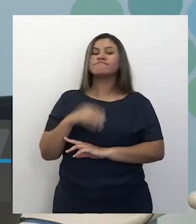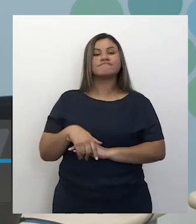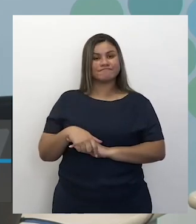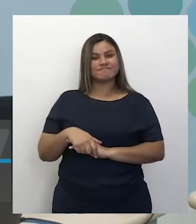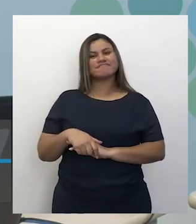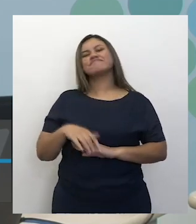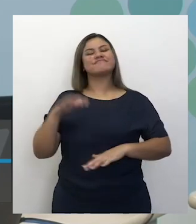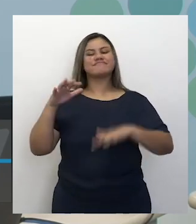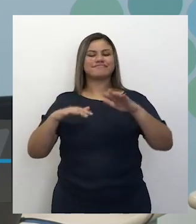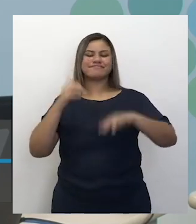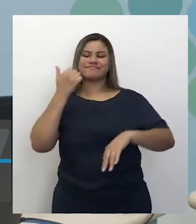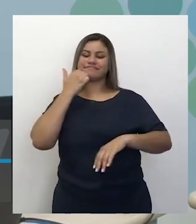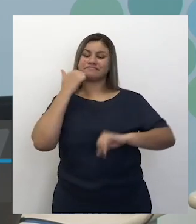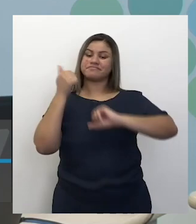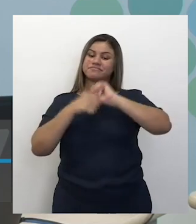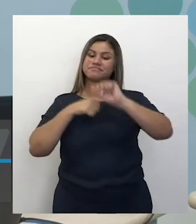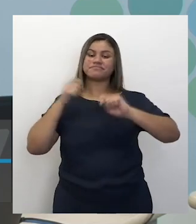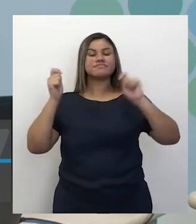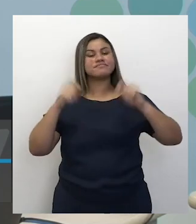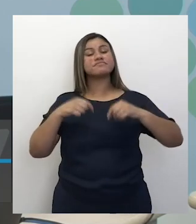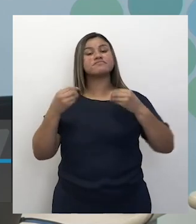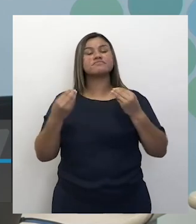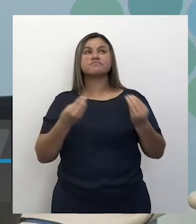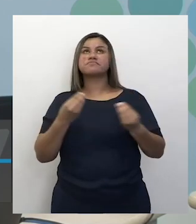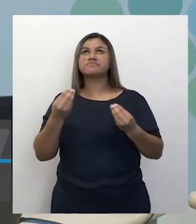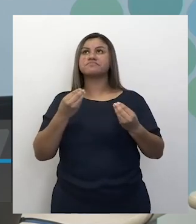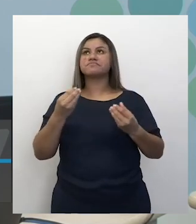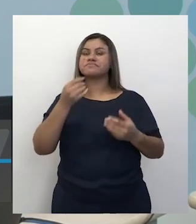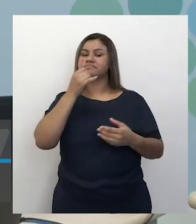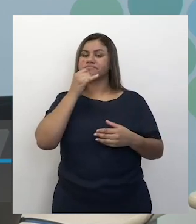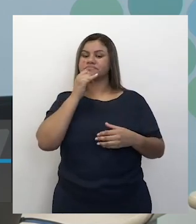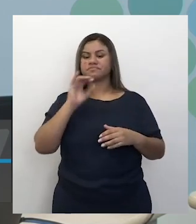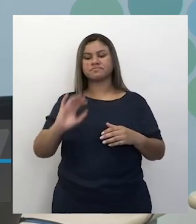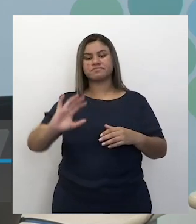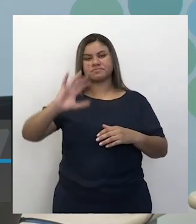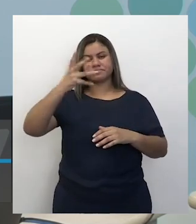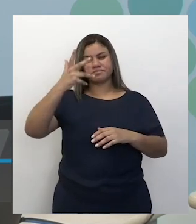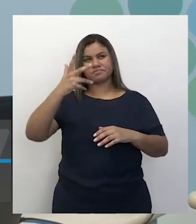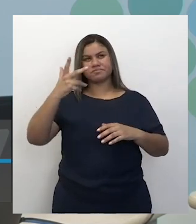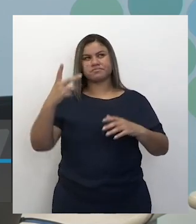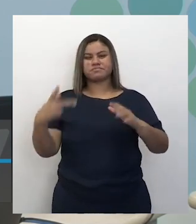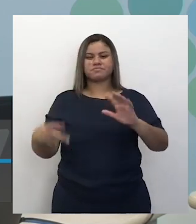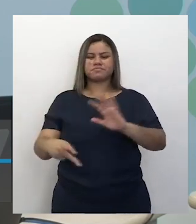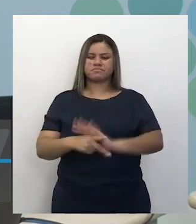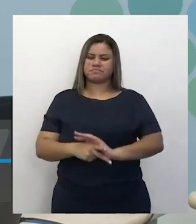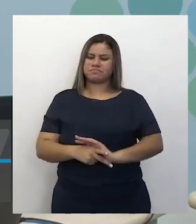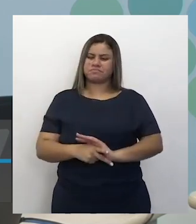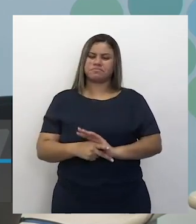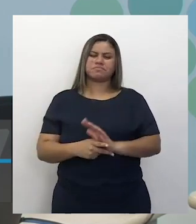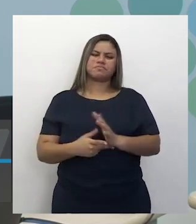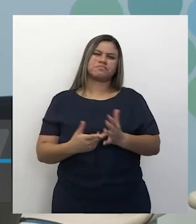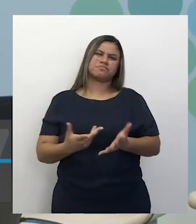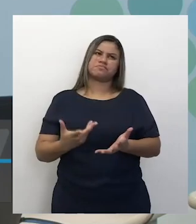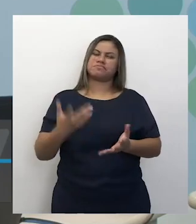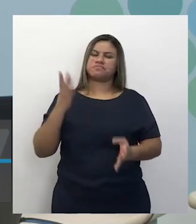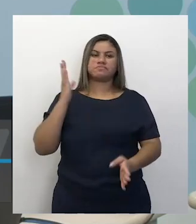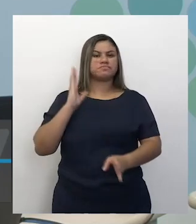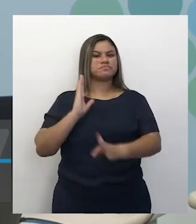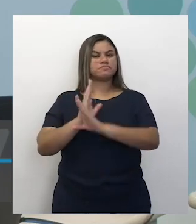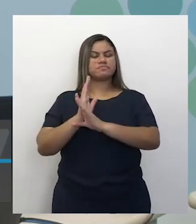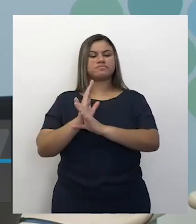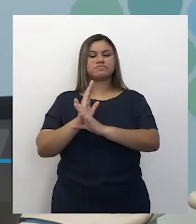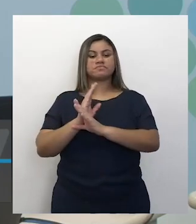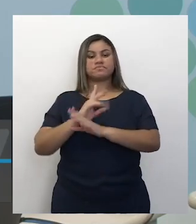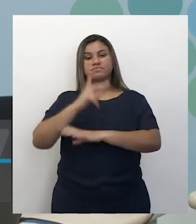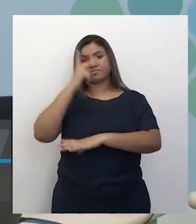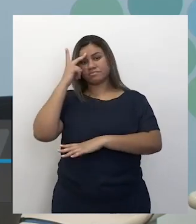ciência, às vezes, ela evolui dessa forma. Às vezes, para algum paradigma científico ser descoberto, todas as